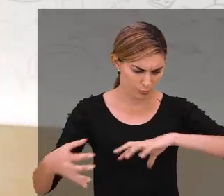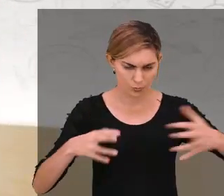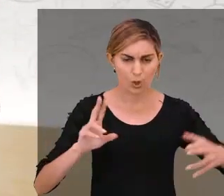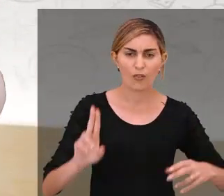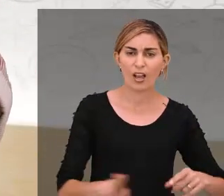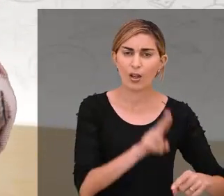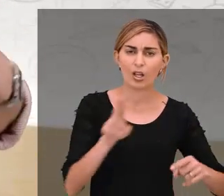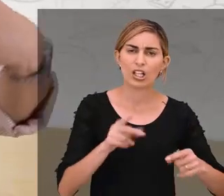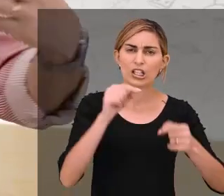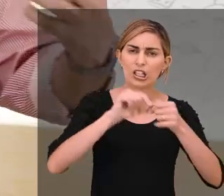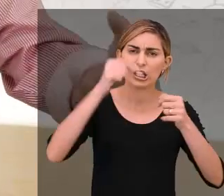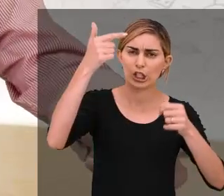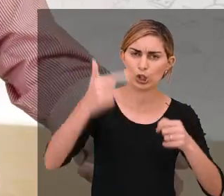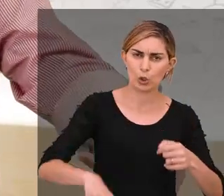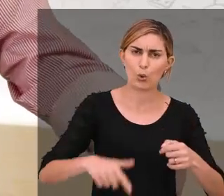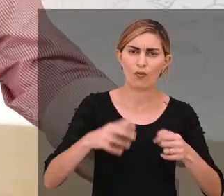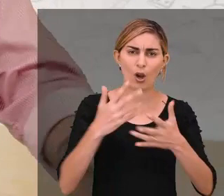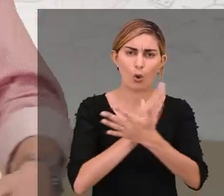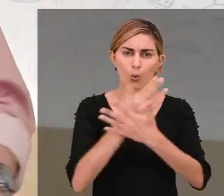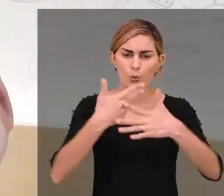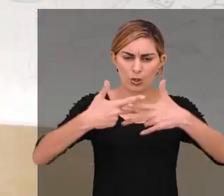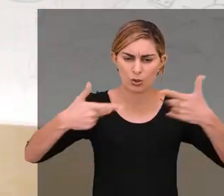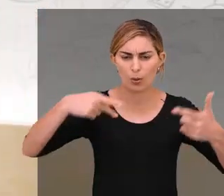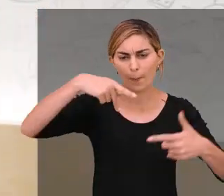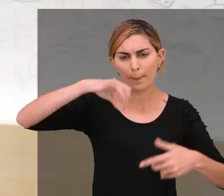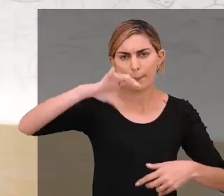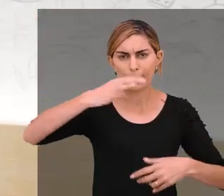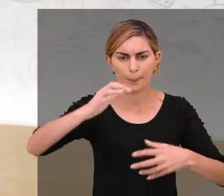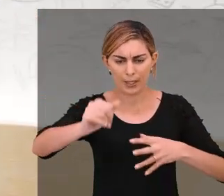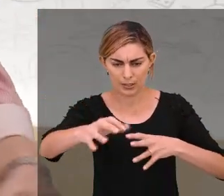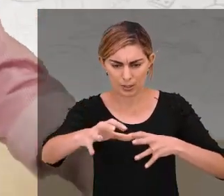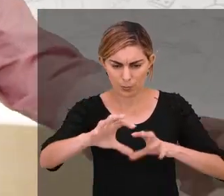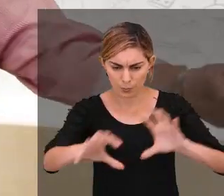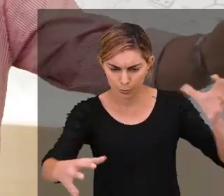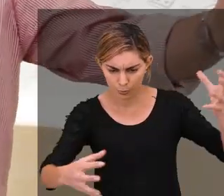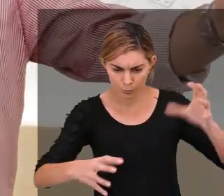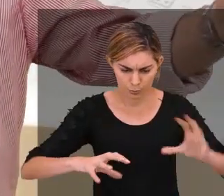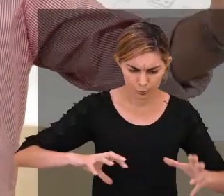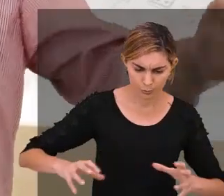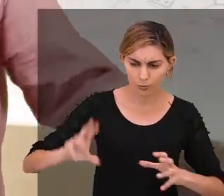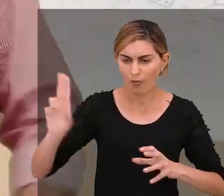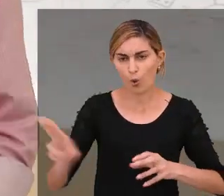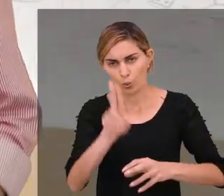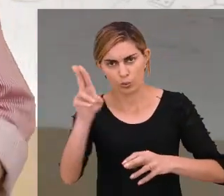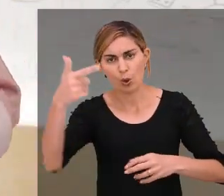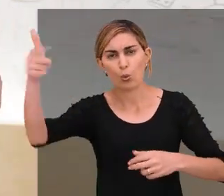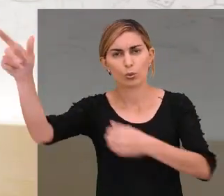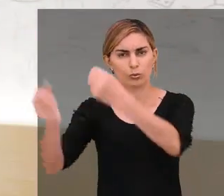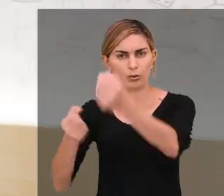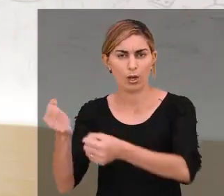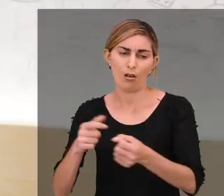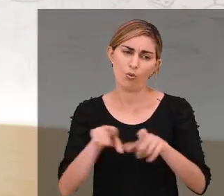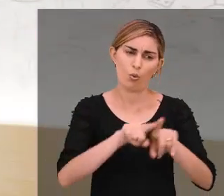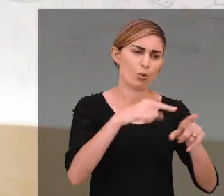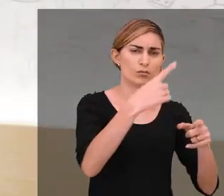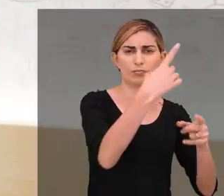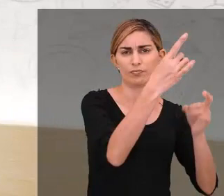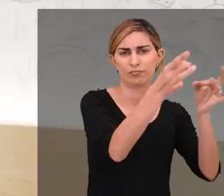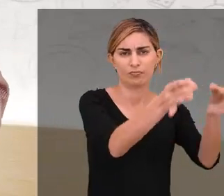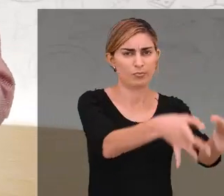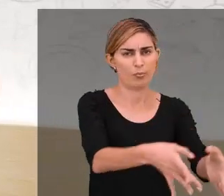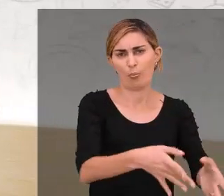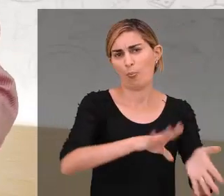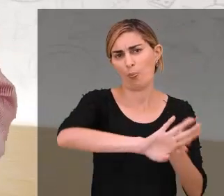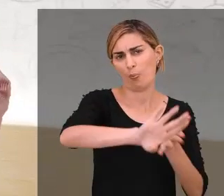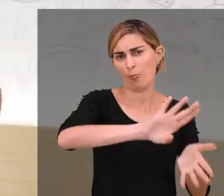vai reindustrializar uma parte das peças, vai reciclar outra parte das peças e vai colocar na disposição